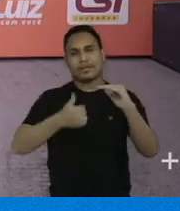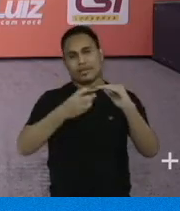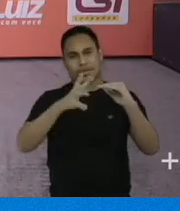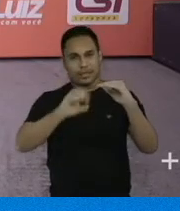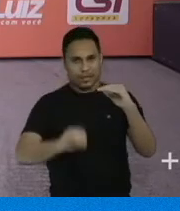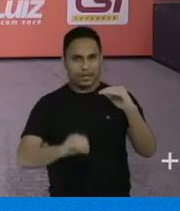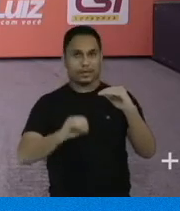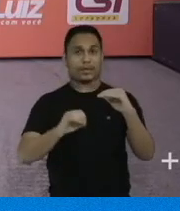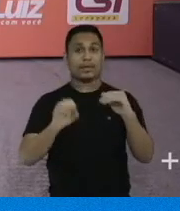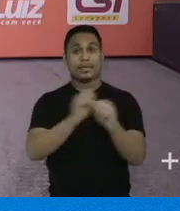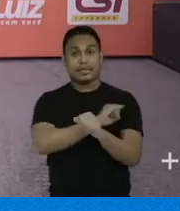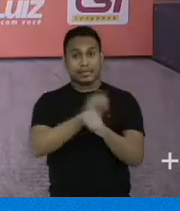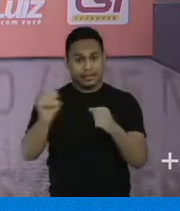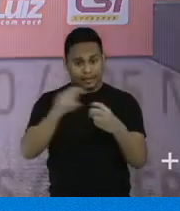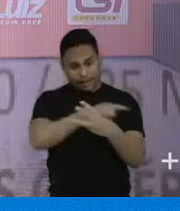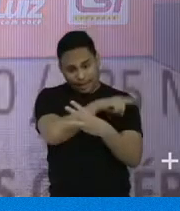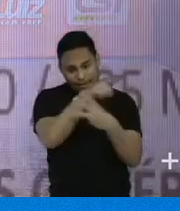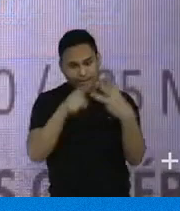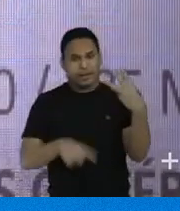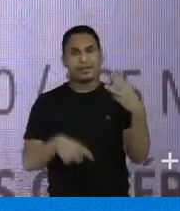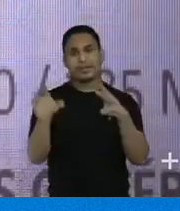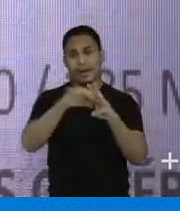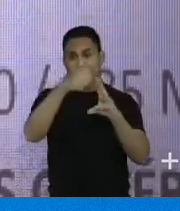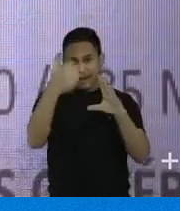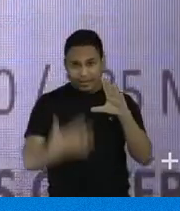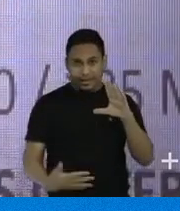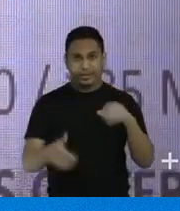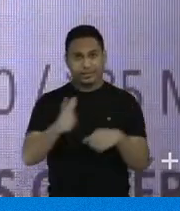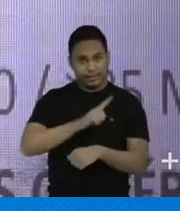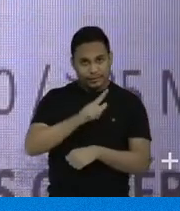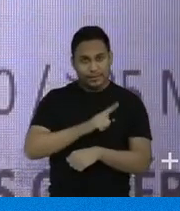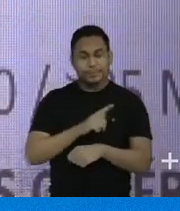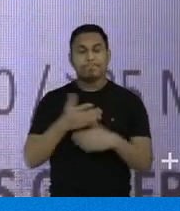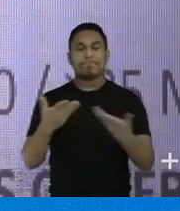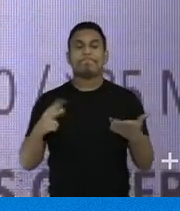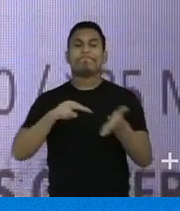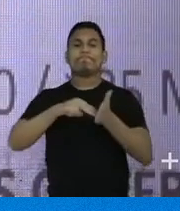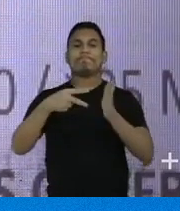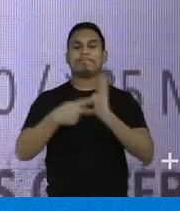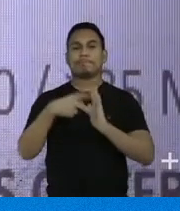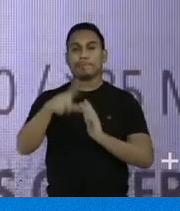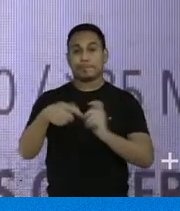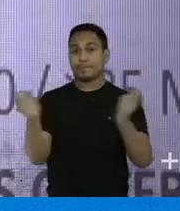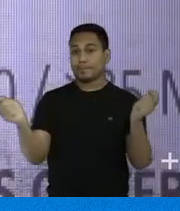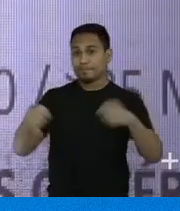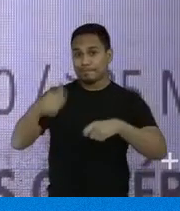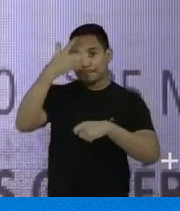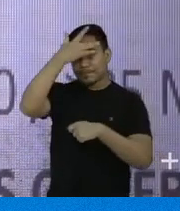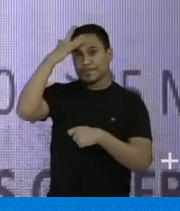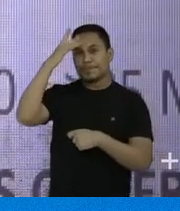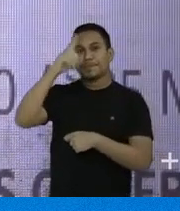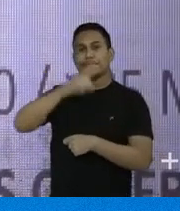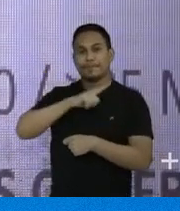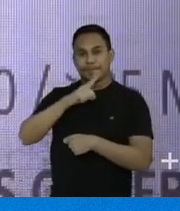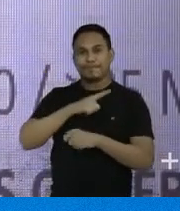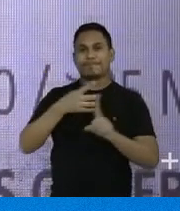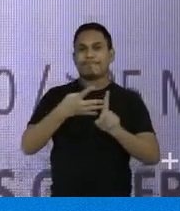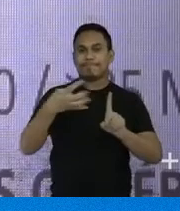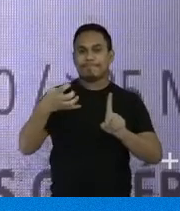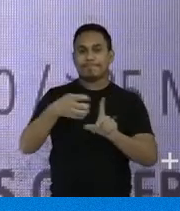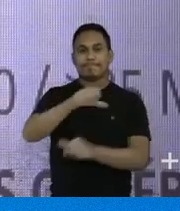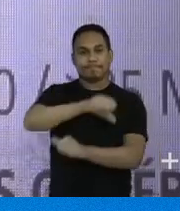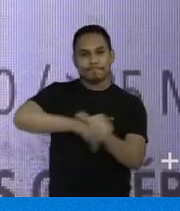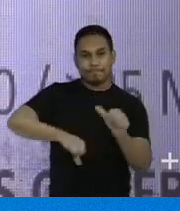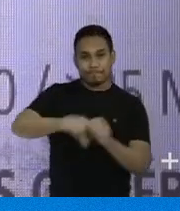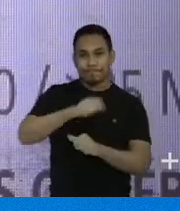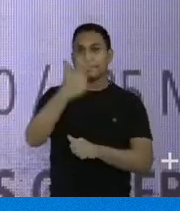menos 3 dessas manifestações, eu digo que uma pessoa tem síndrome metabólica, e aí quem tem